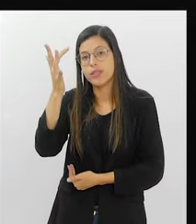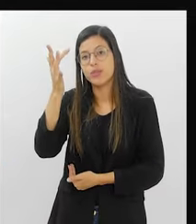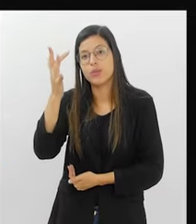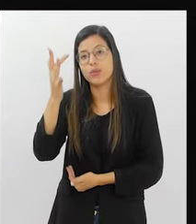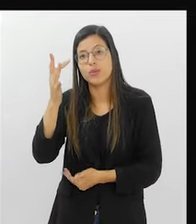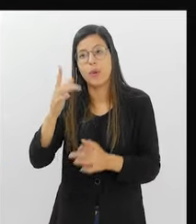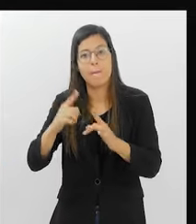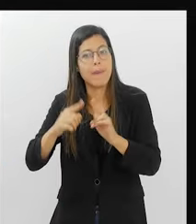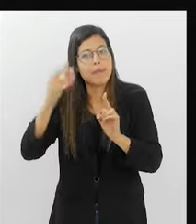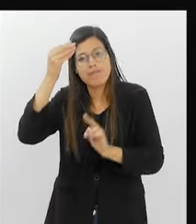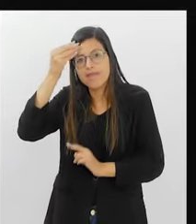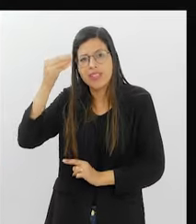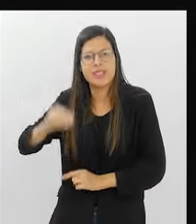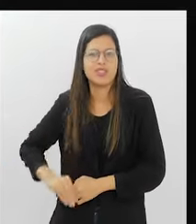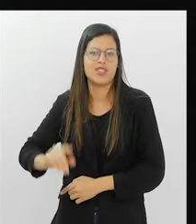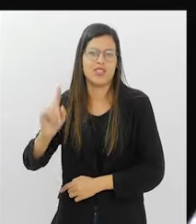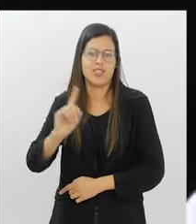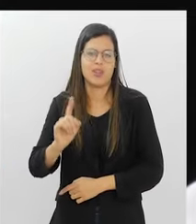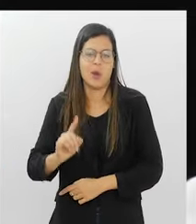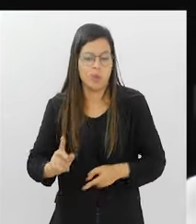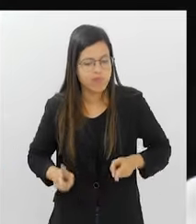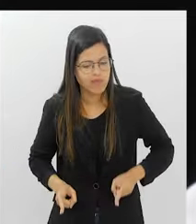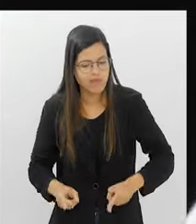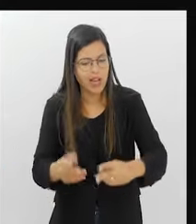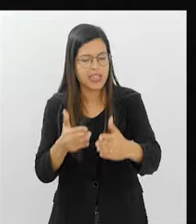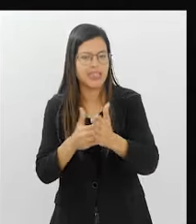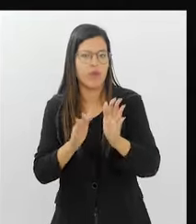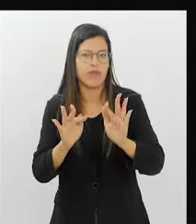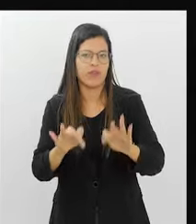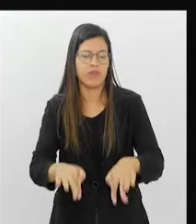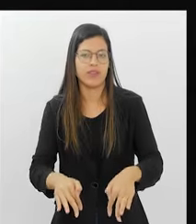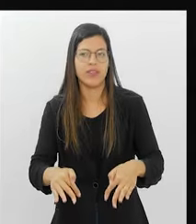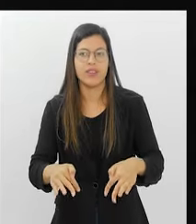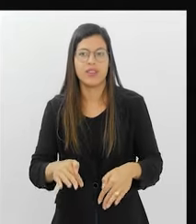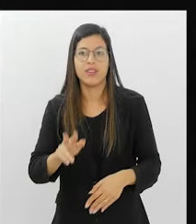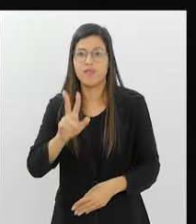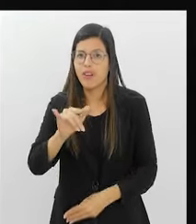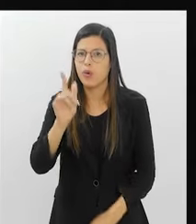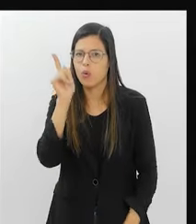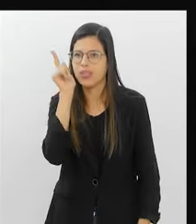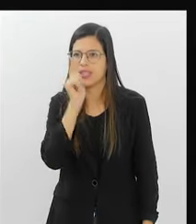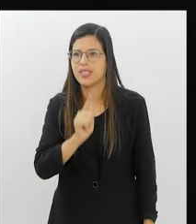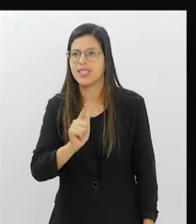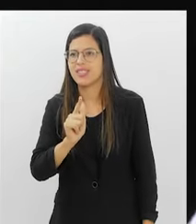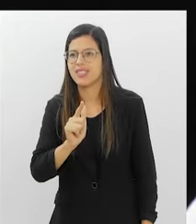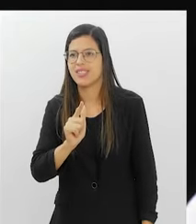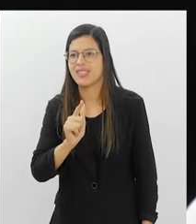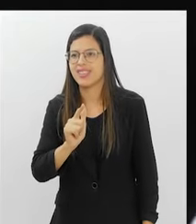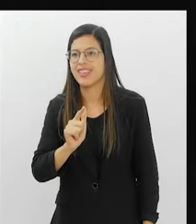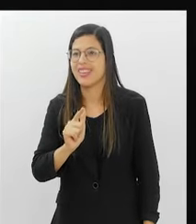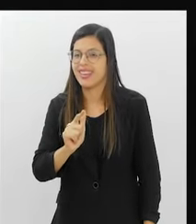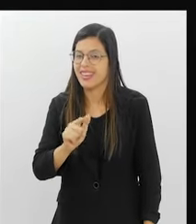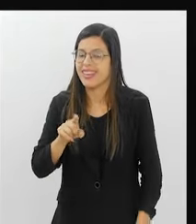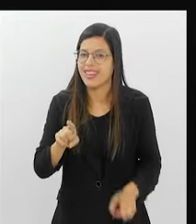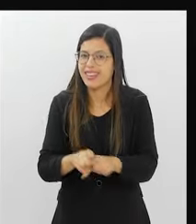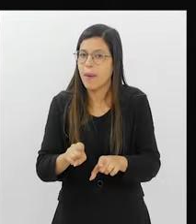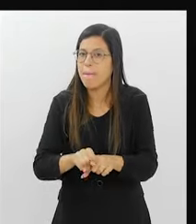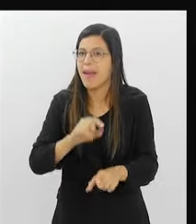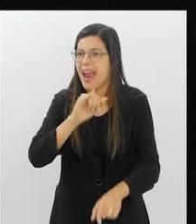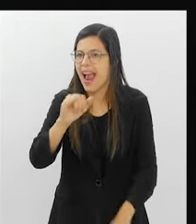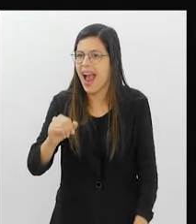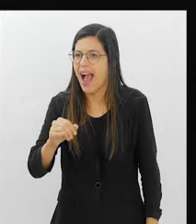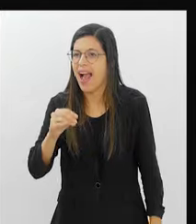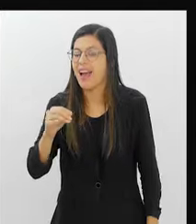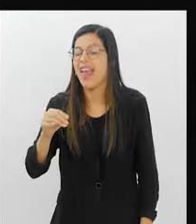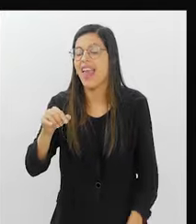fáceis mas não desista vai até o final que você vai vai conseguir vai escuta bastante a